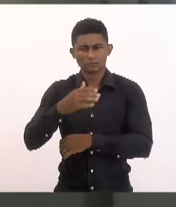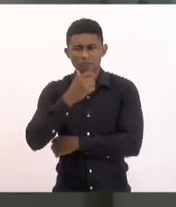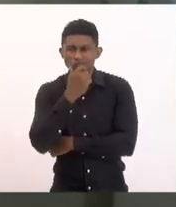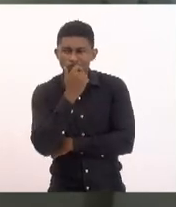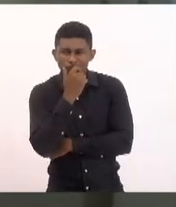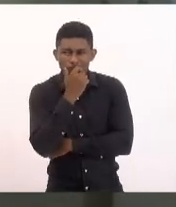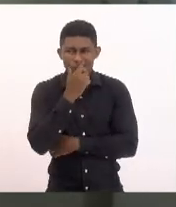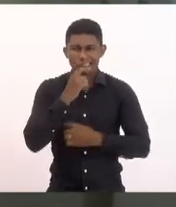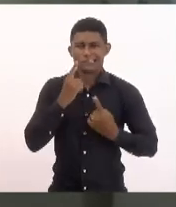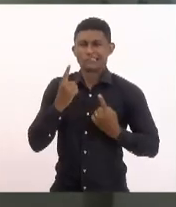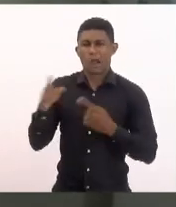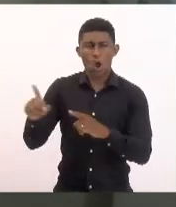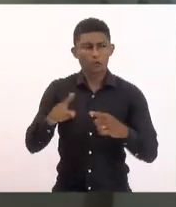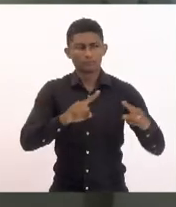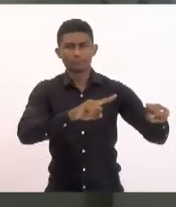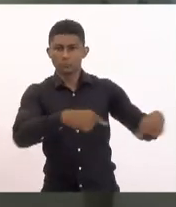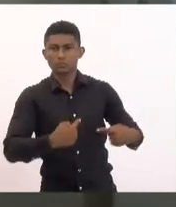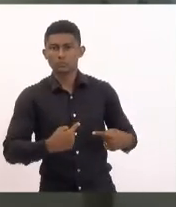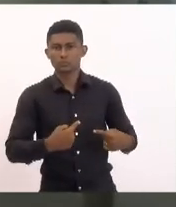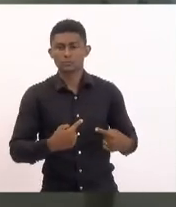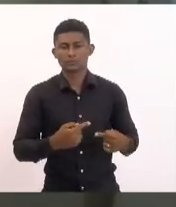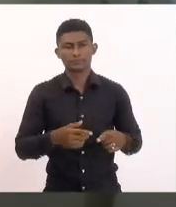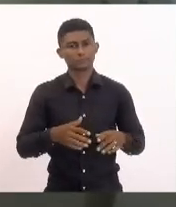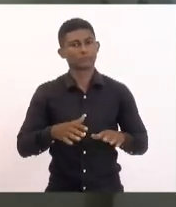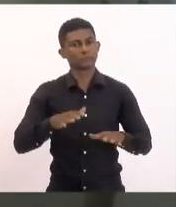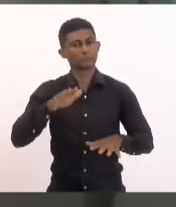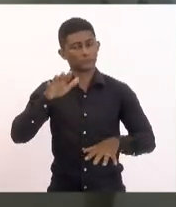gente, muitas vezes fazem até,